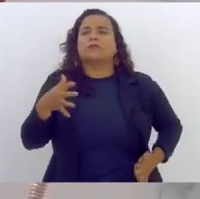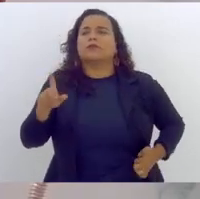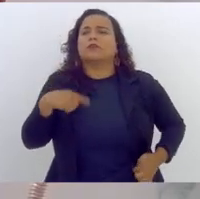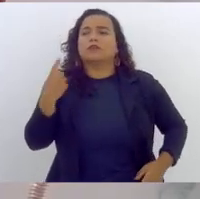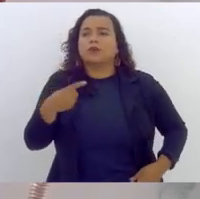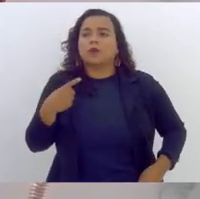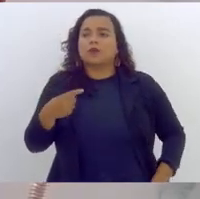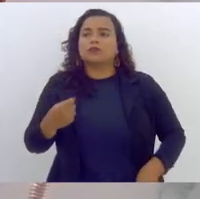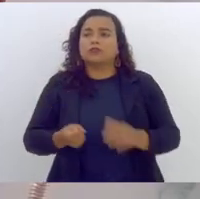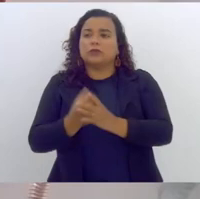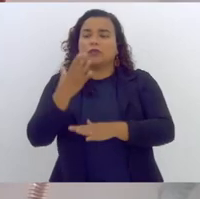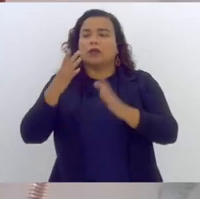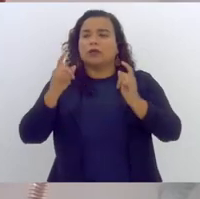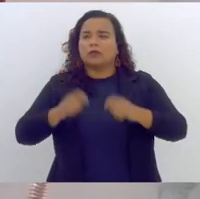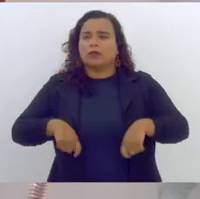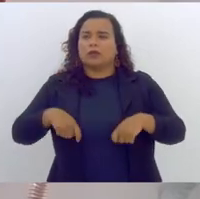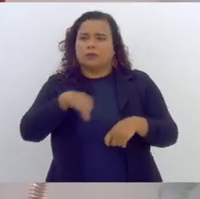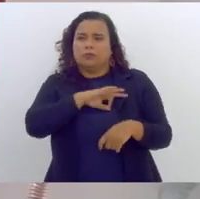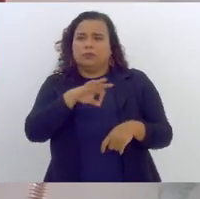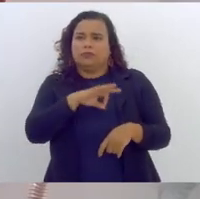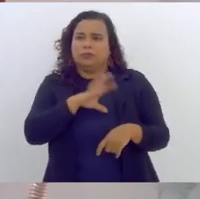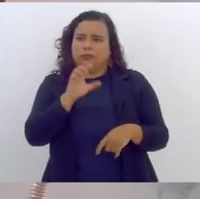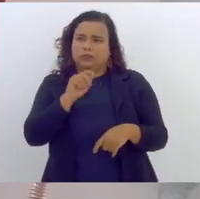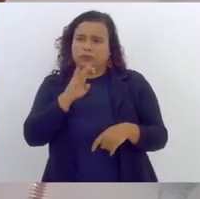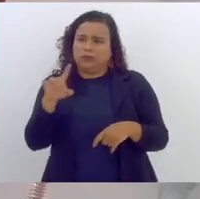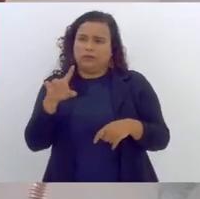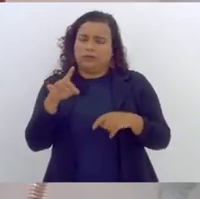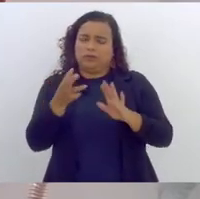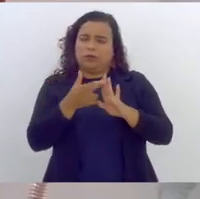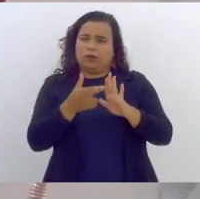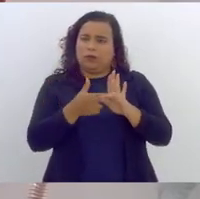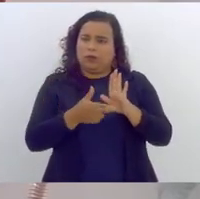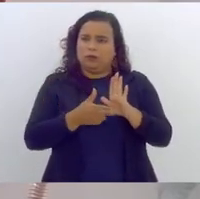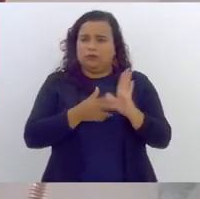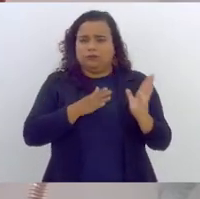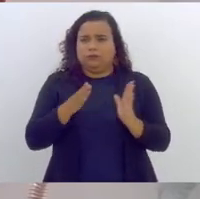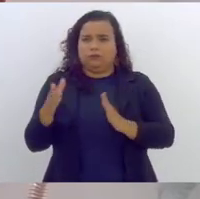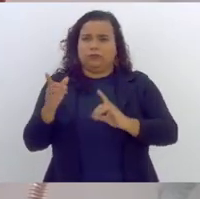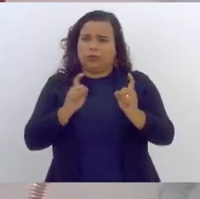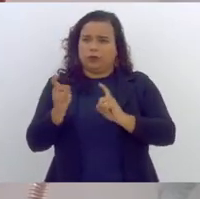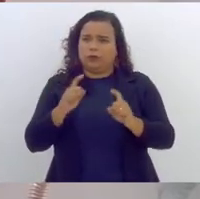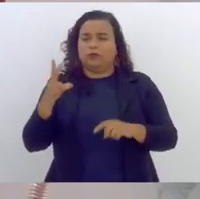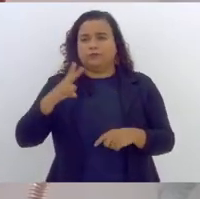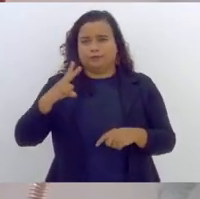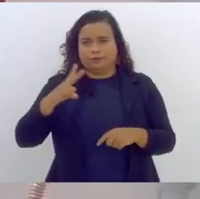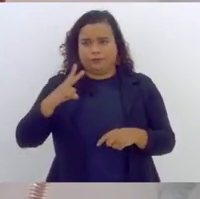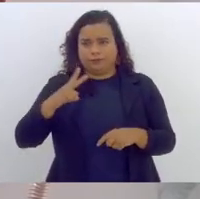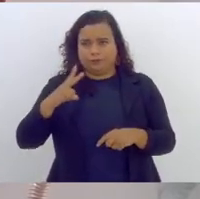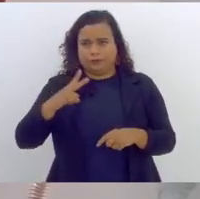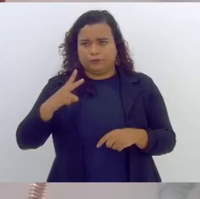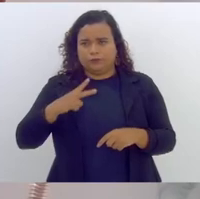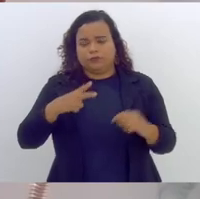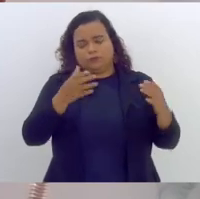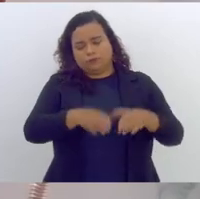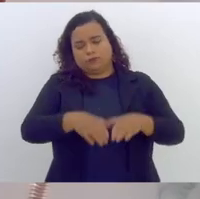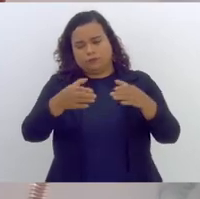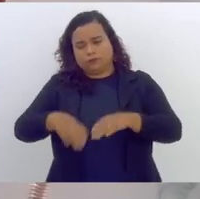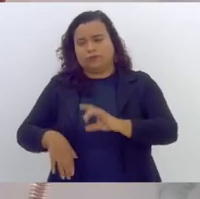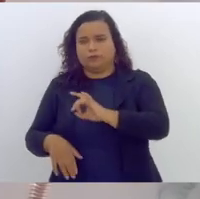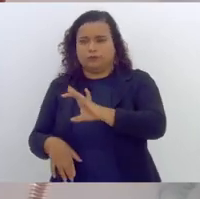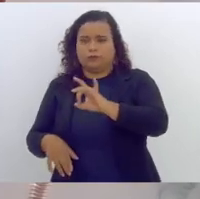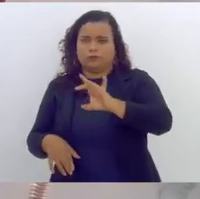estabelecer com a polícia civil um cronograma de reuniões individuais com cada concurso